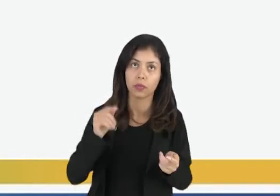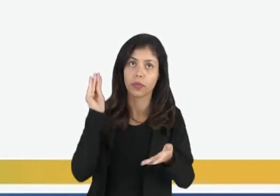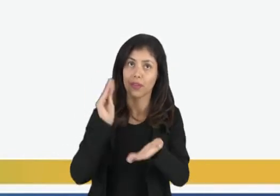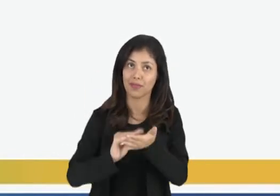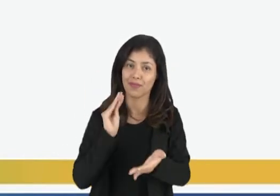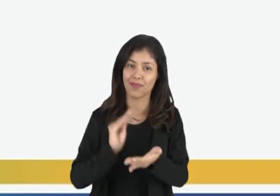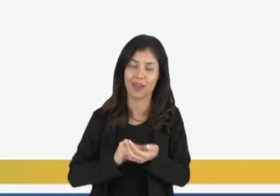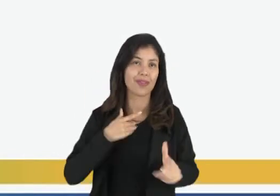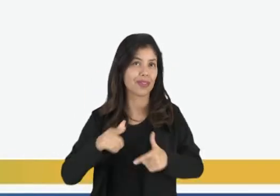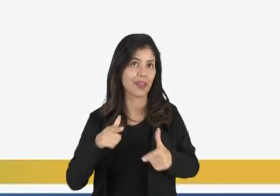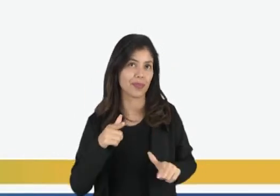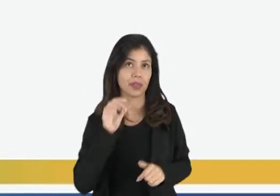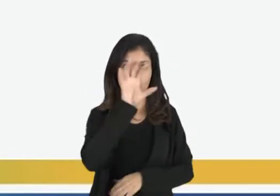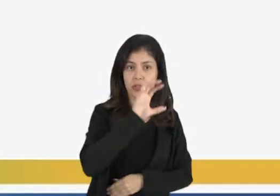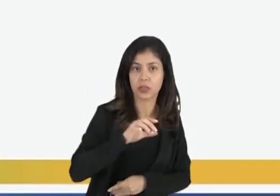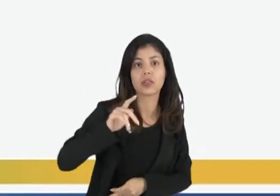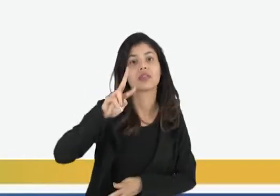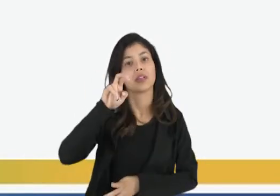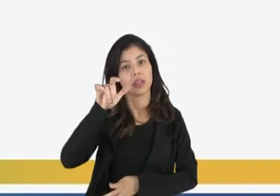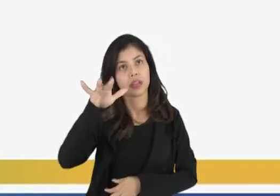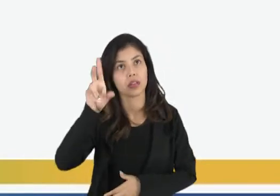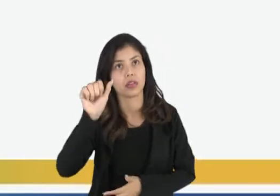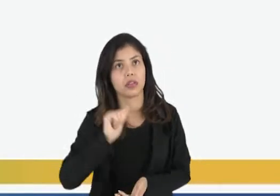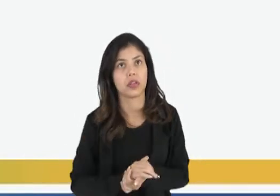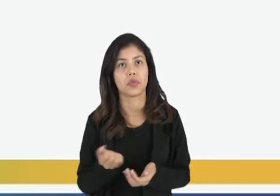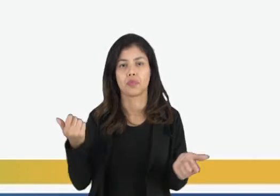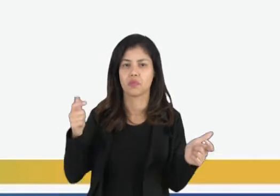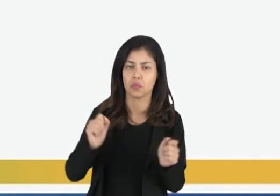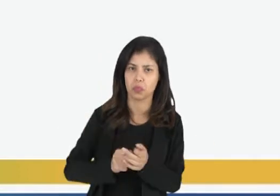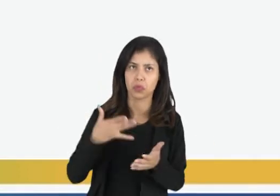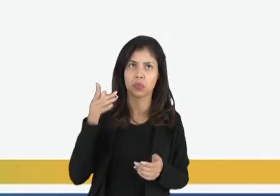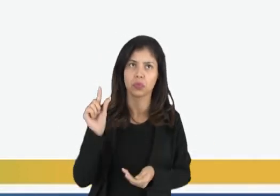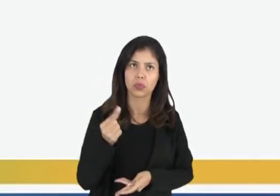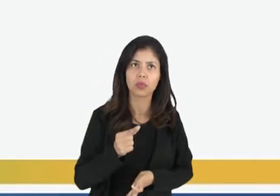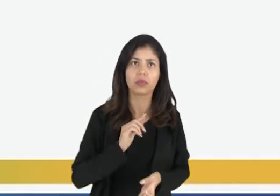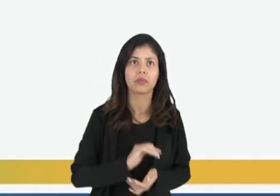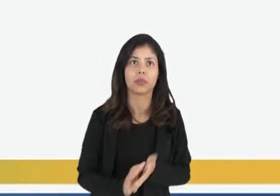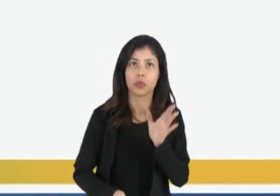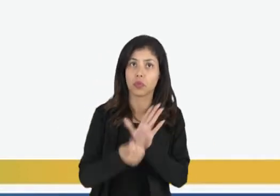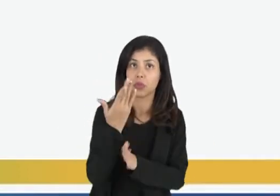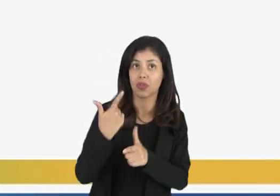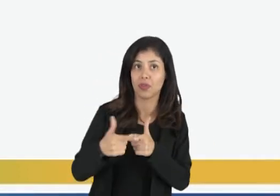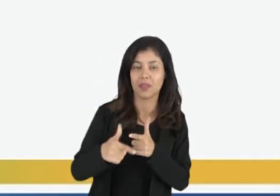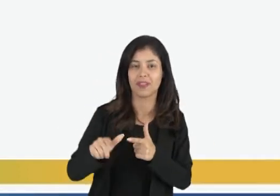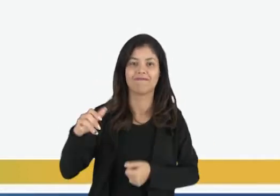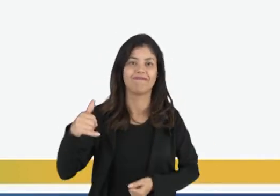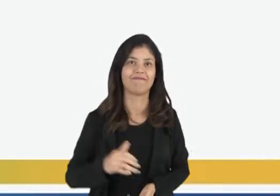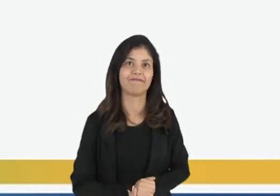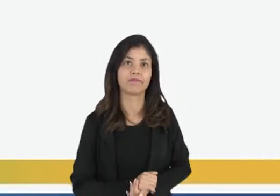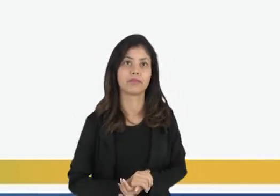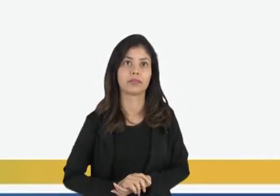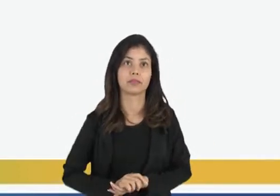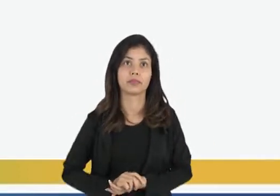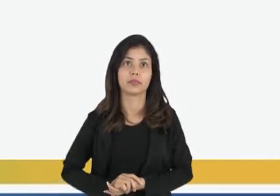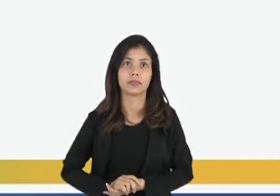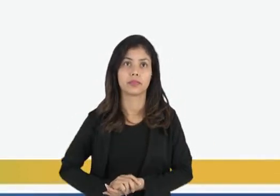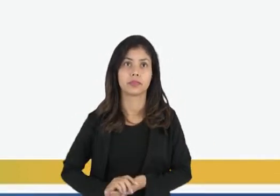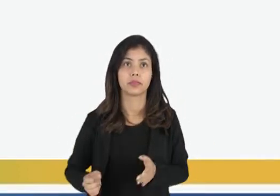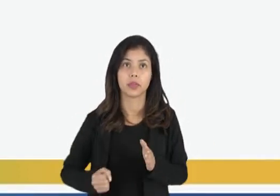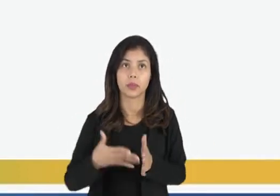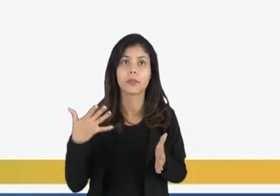nas regiões agrícolas, nem, muito menos, o surgimento de problemas sociais graves. Mais produtivo,